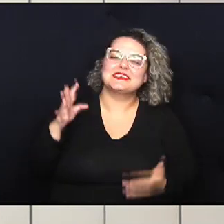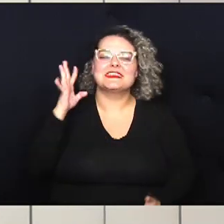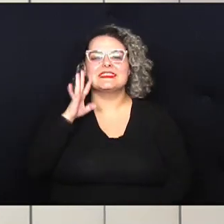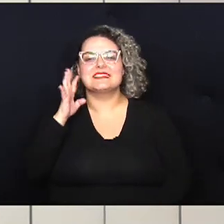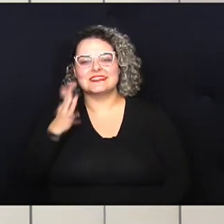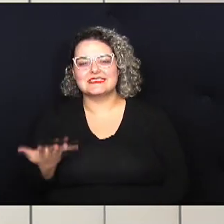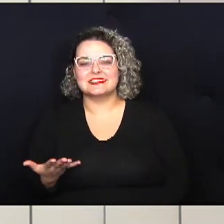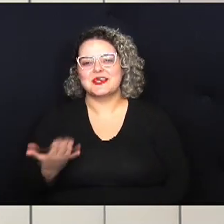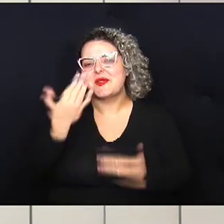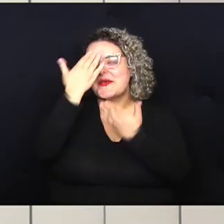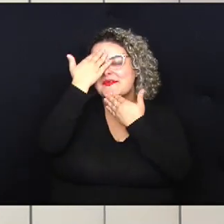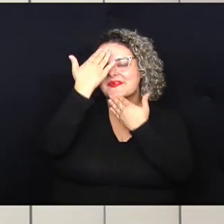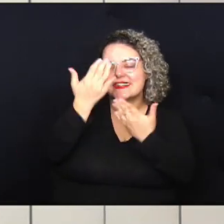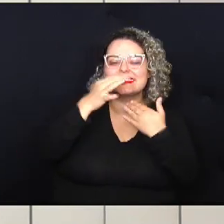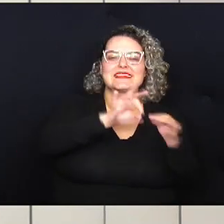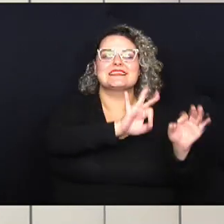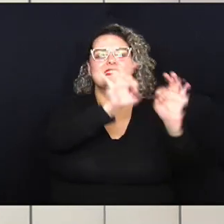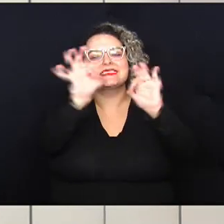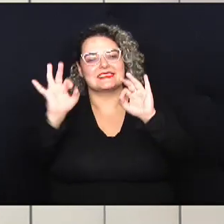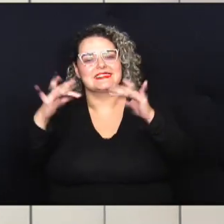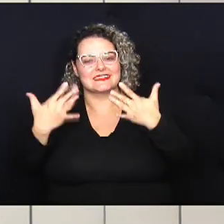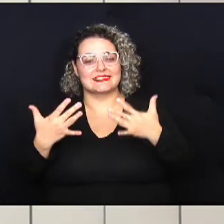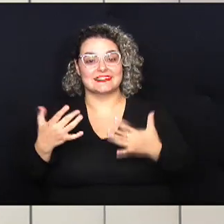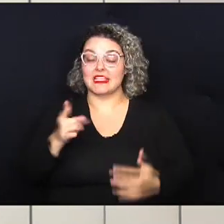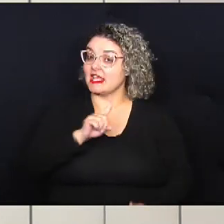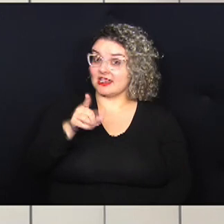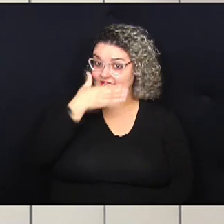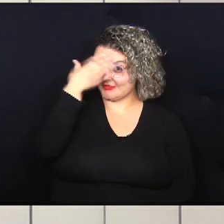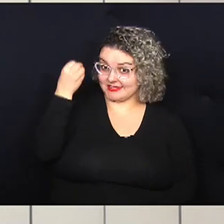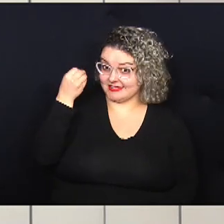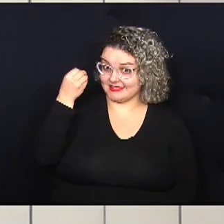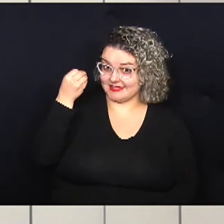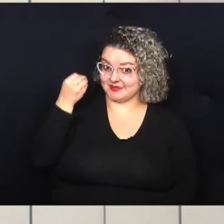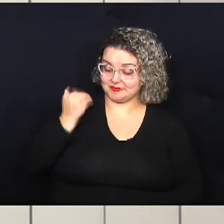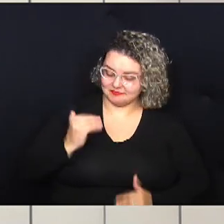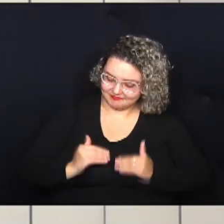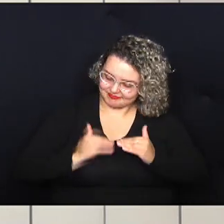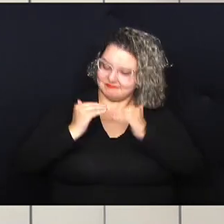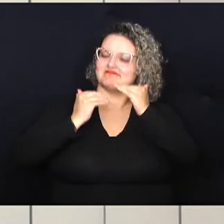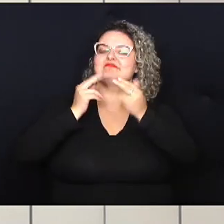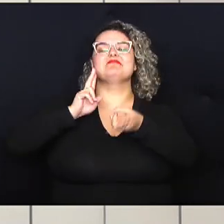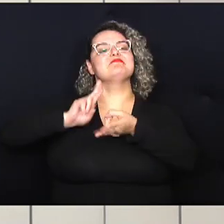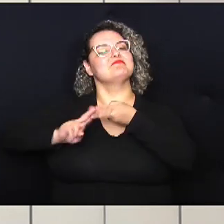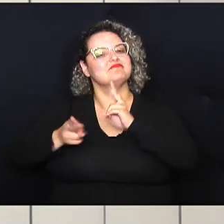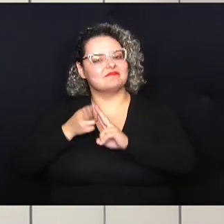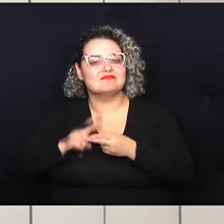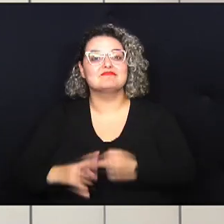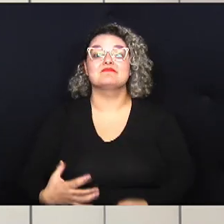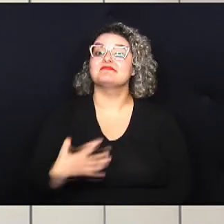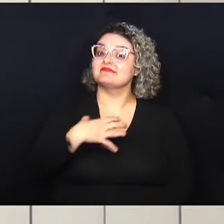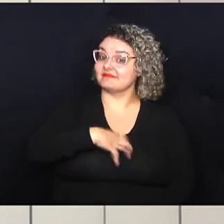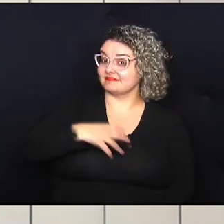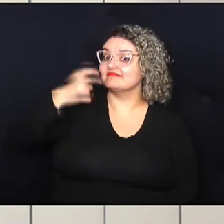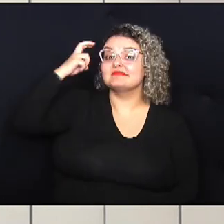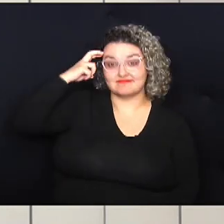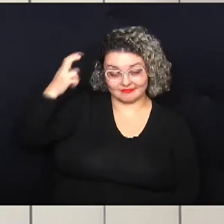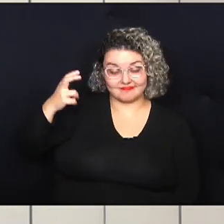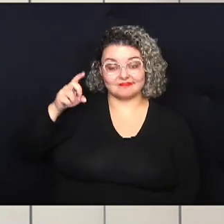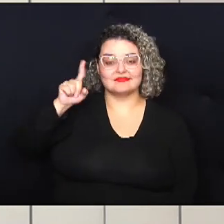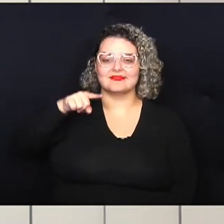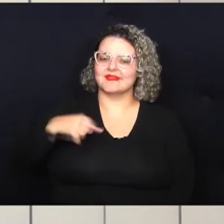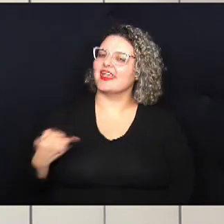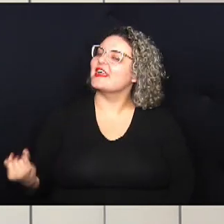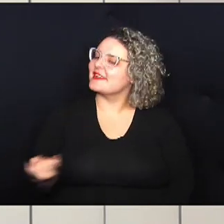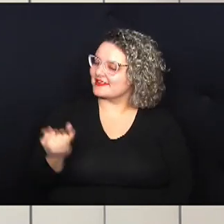gostoso! Obrigada pela sua companhia e não esqueça, desenvolver suas habilidades em inteligência emocional é um fator